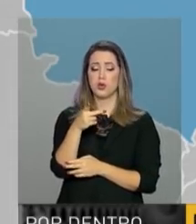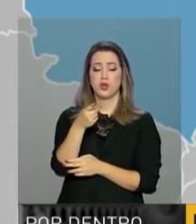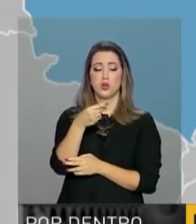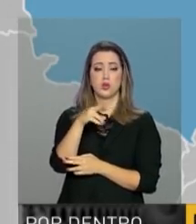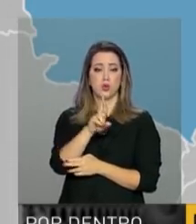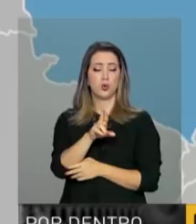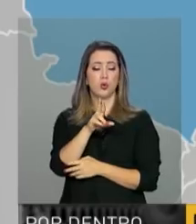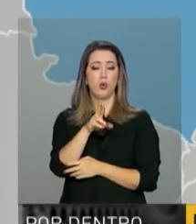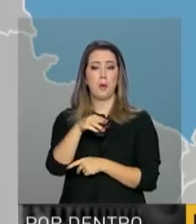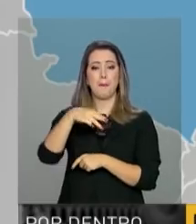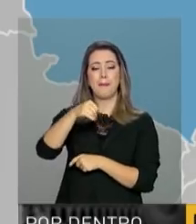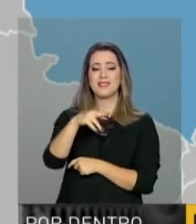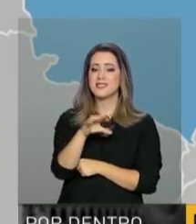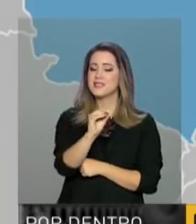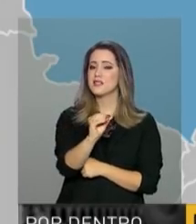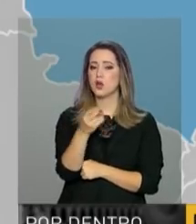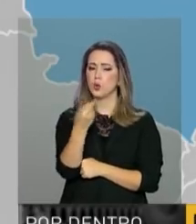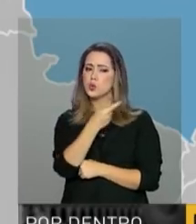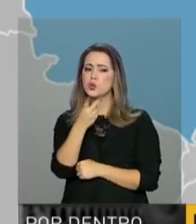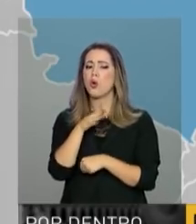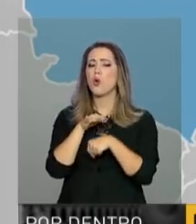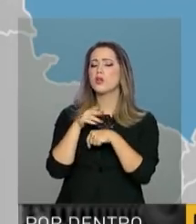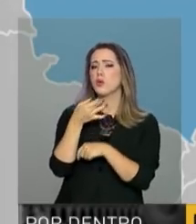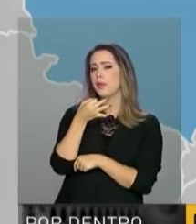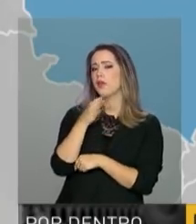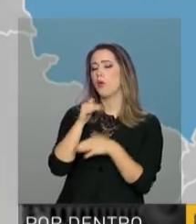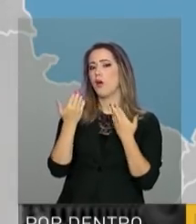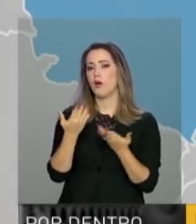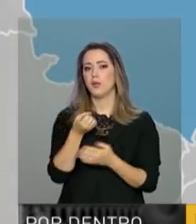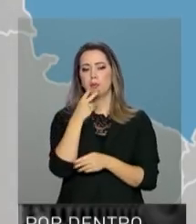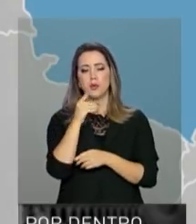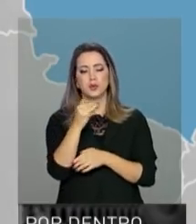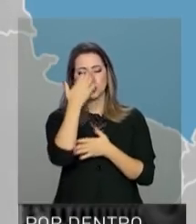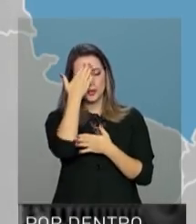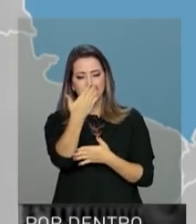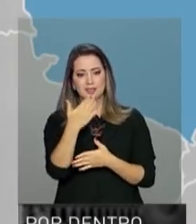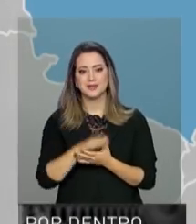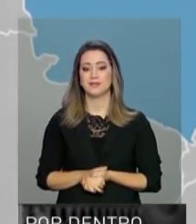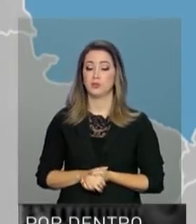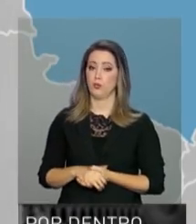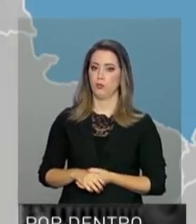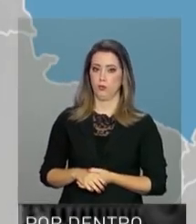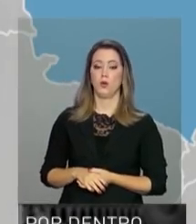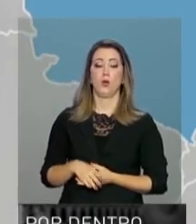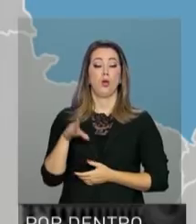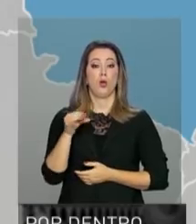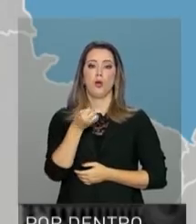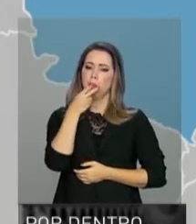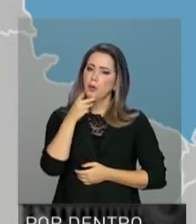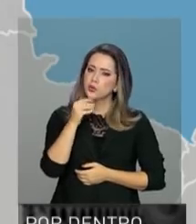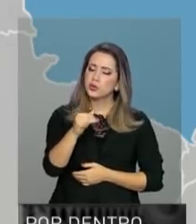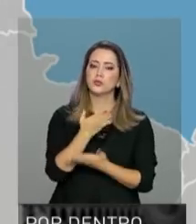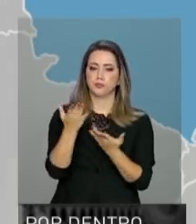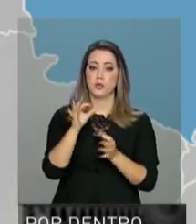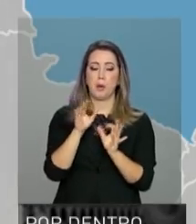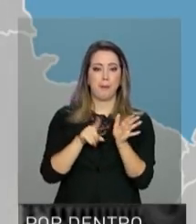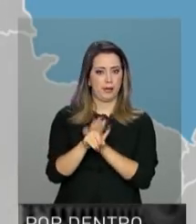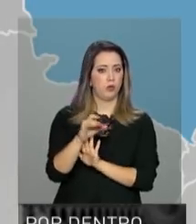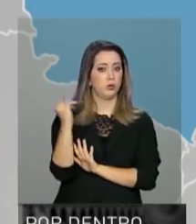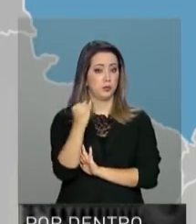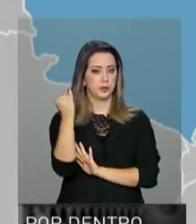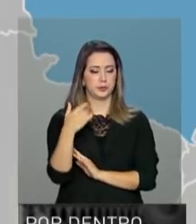em relação a essa alegação de que não há déficit na Previdência? Bom dia, obrigado. Muito bom dia, Rubens. Pergunta muito importante. Veja só,